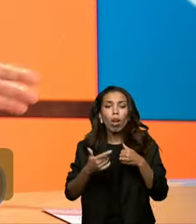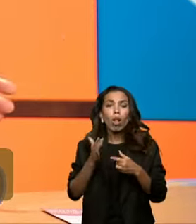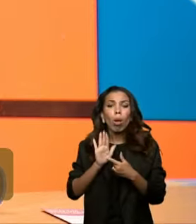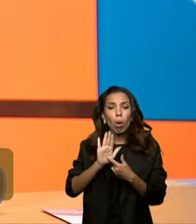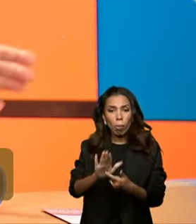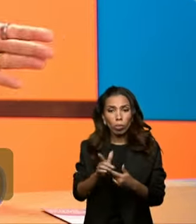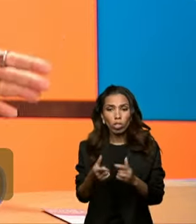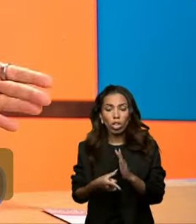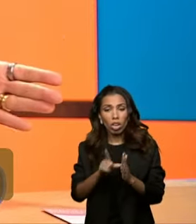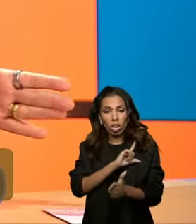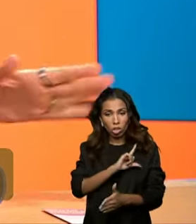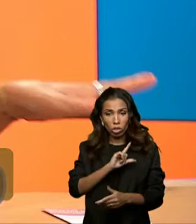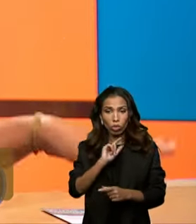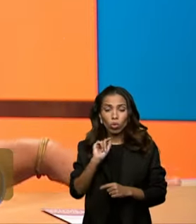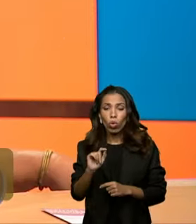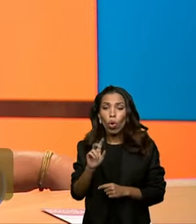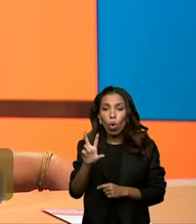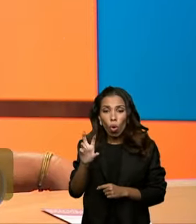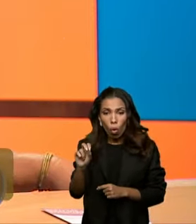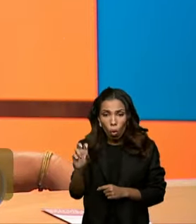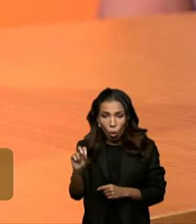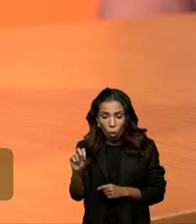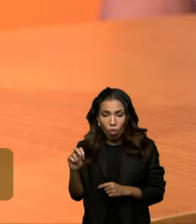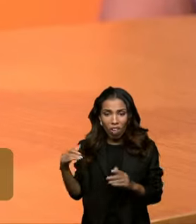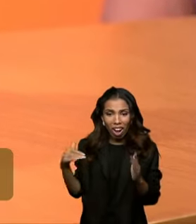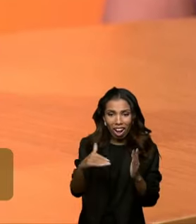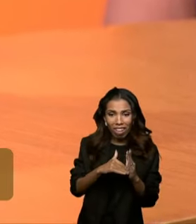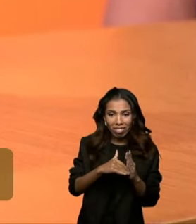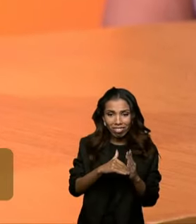bloco anterior, né? De ovo até adulto,